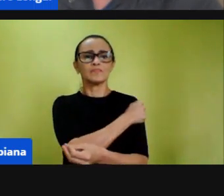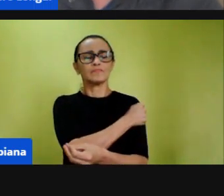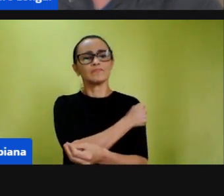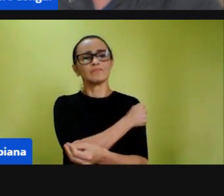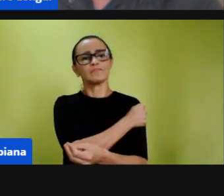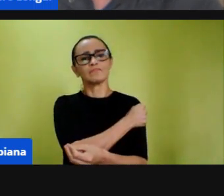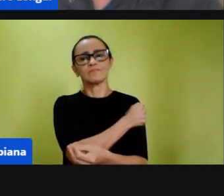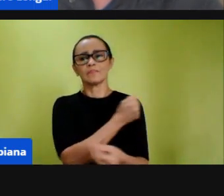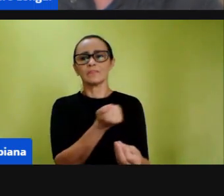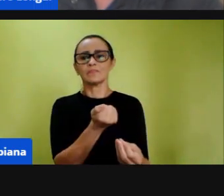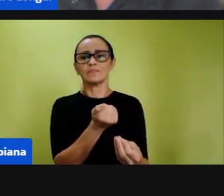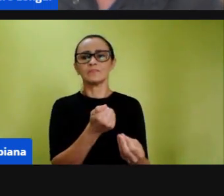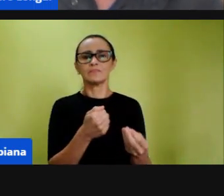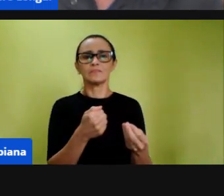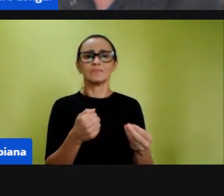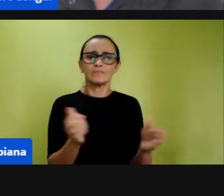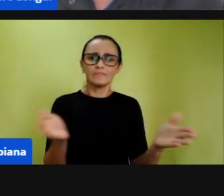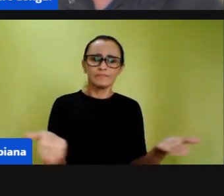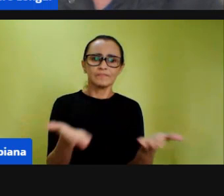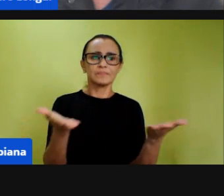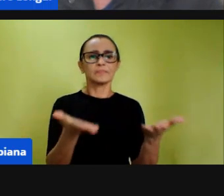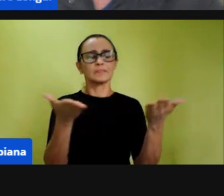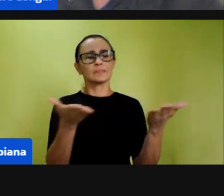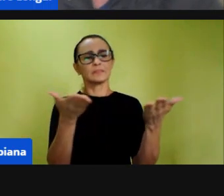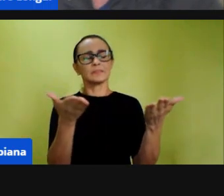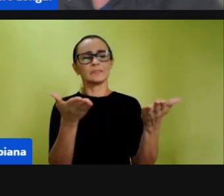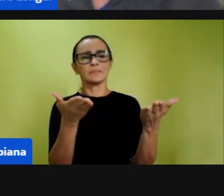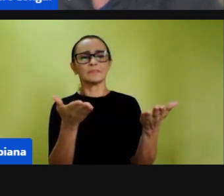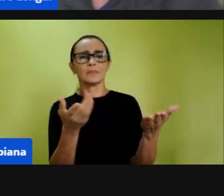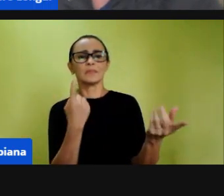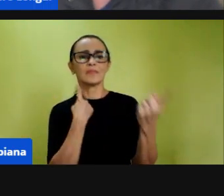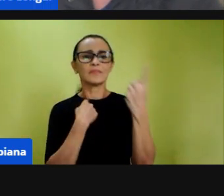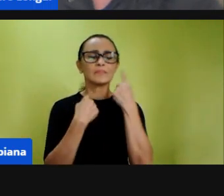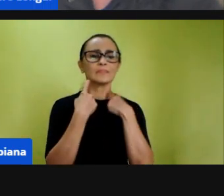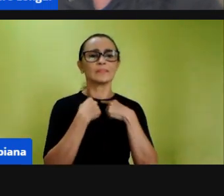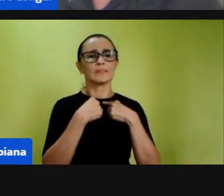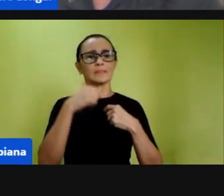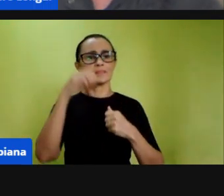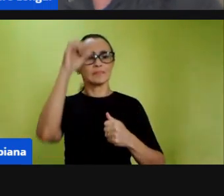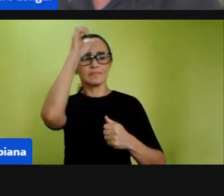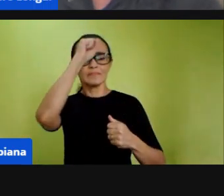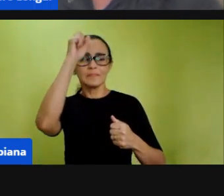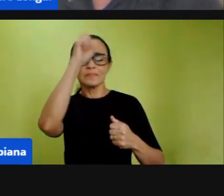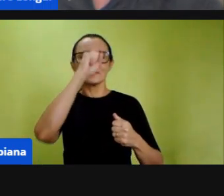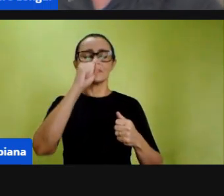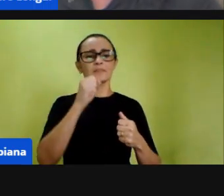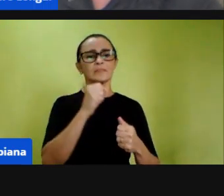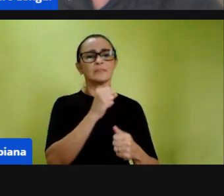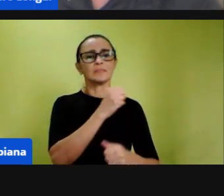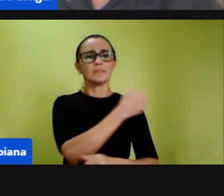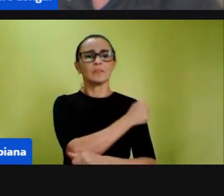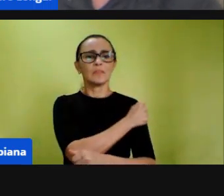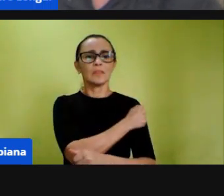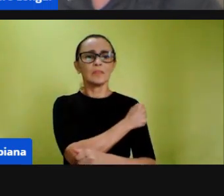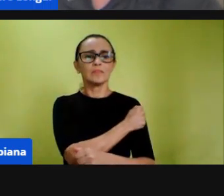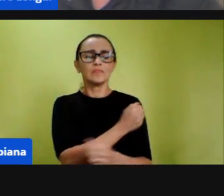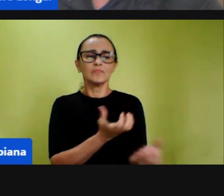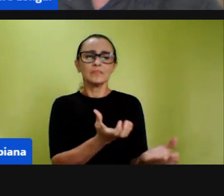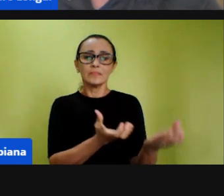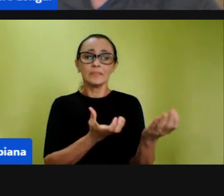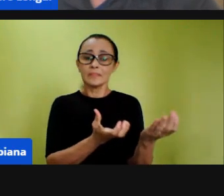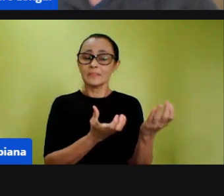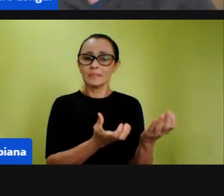como despertar no aluno o gosto pela história, ou ainda como atrair esse aluno para as nossas aulas.